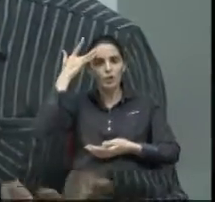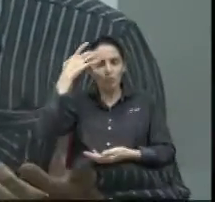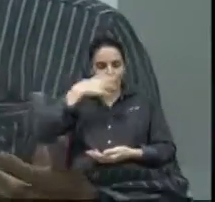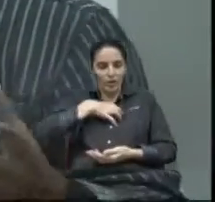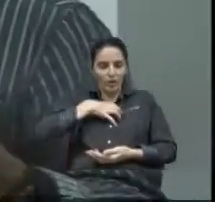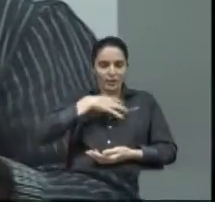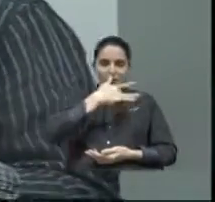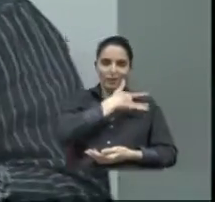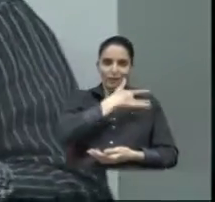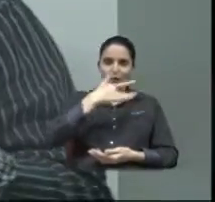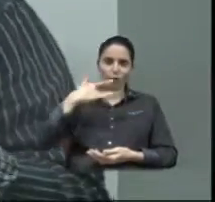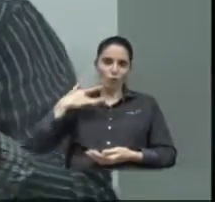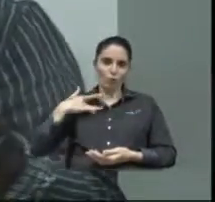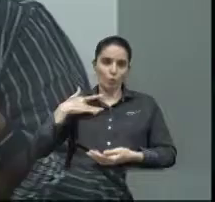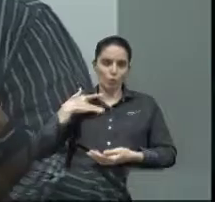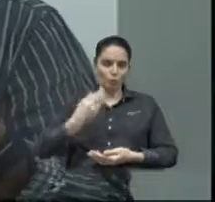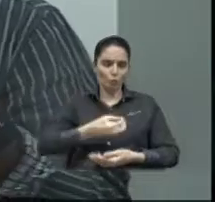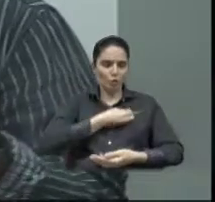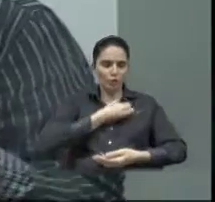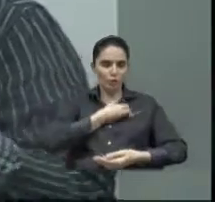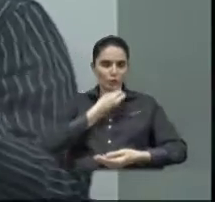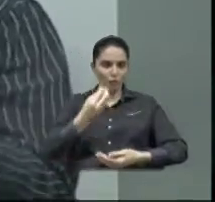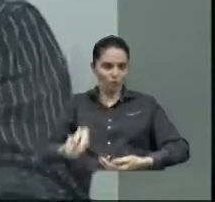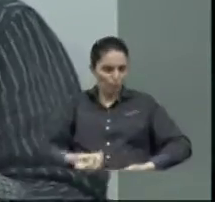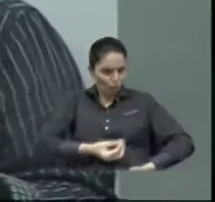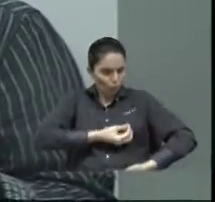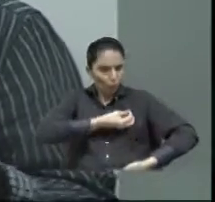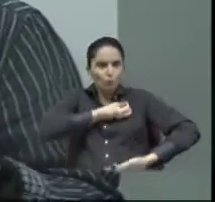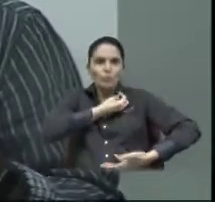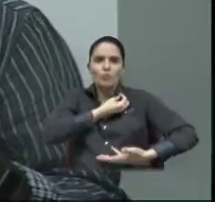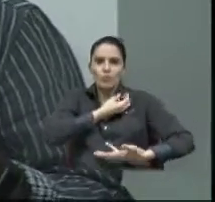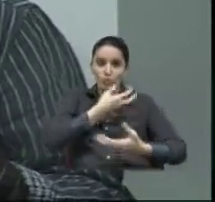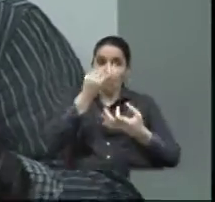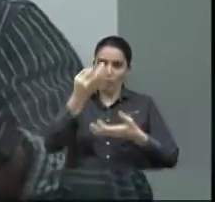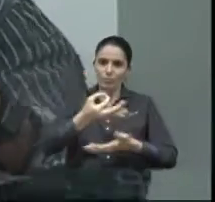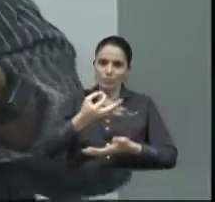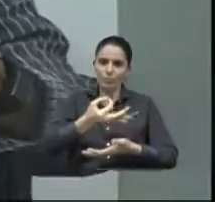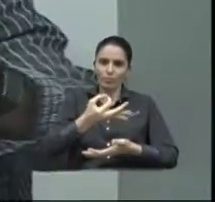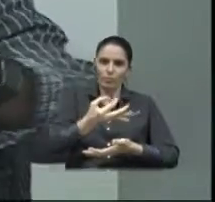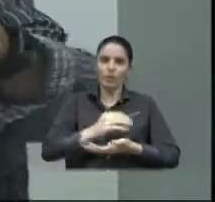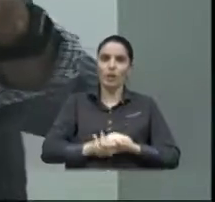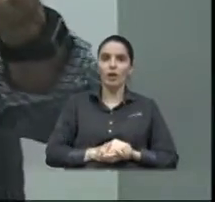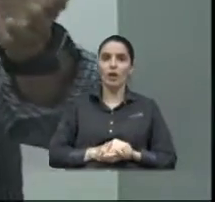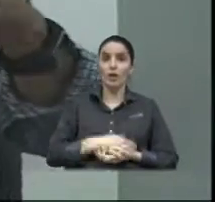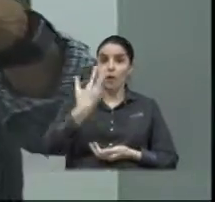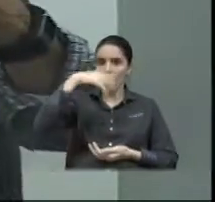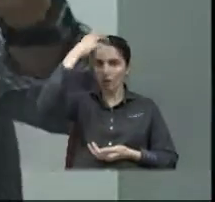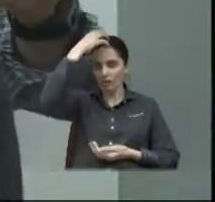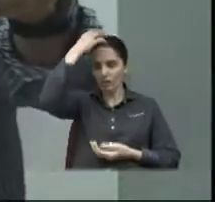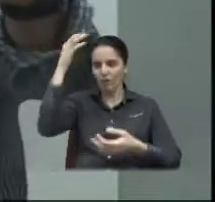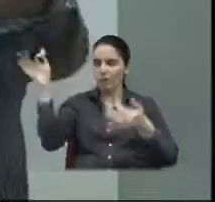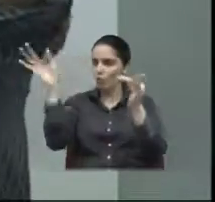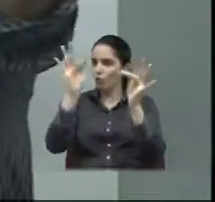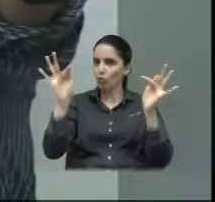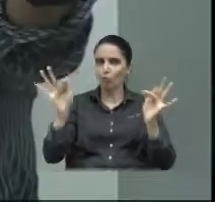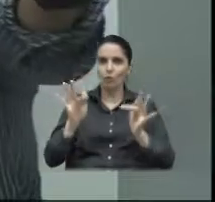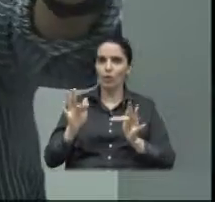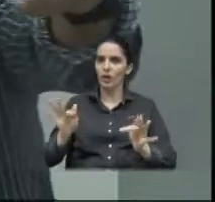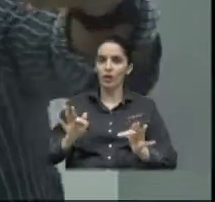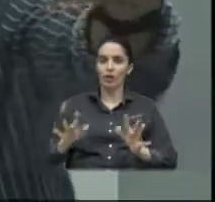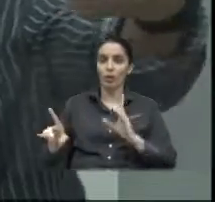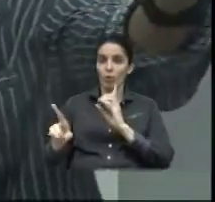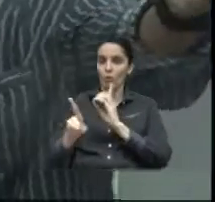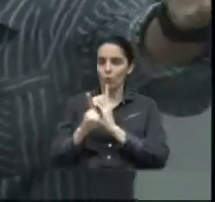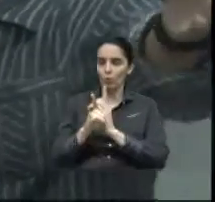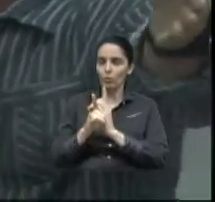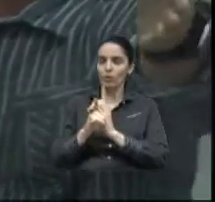vida. Então, eu fico muito feliz em te encontrar aqui hoje. Também fico muito feliz em encontrar aqui sempre, toda segunda-feira, o Flávio de Carvalho,